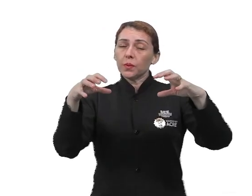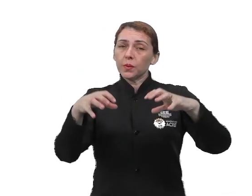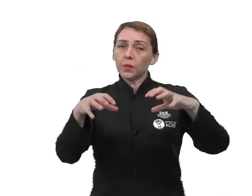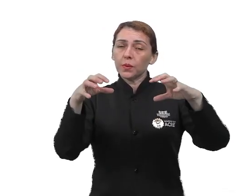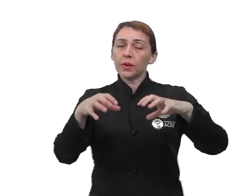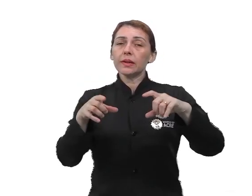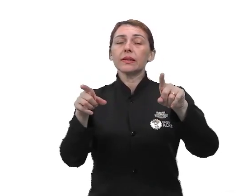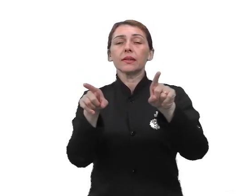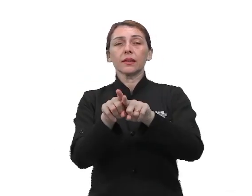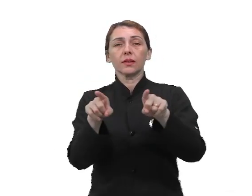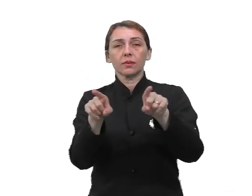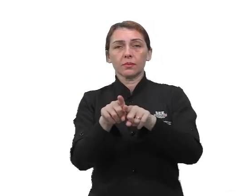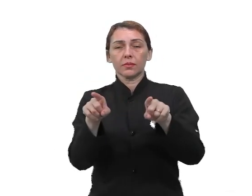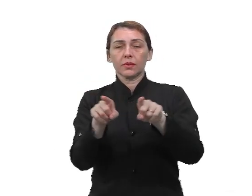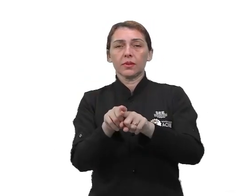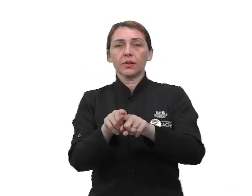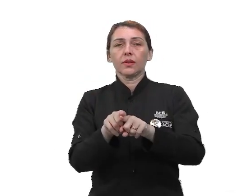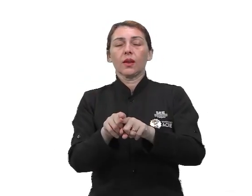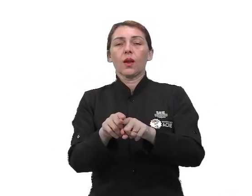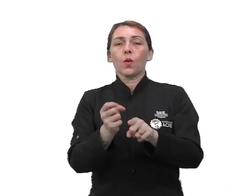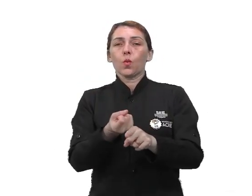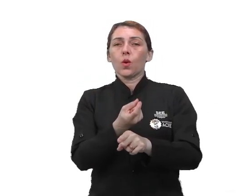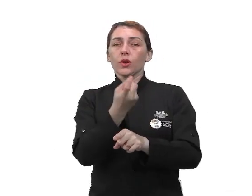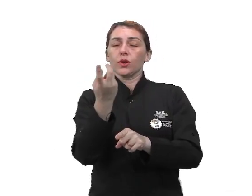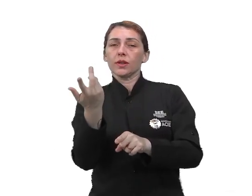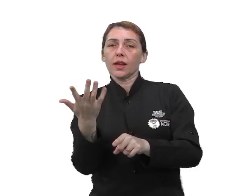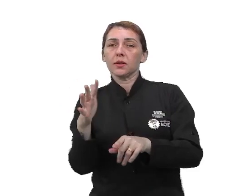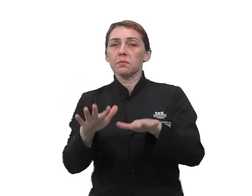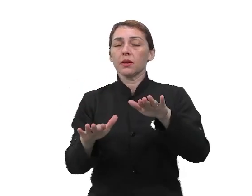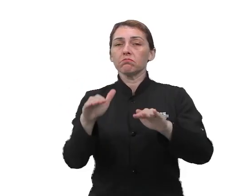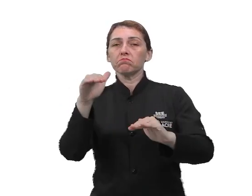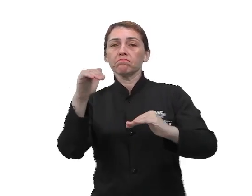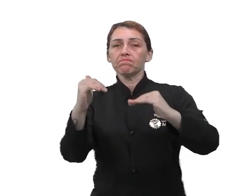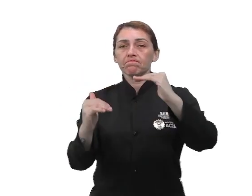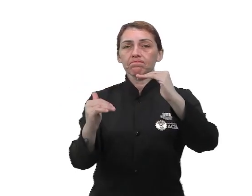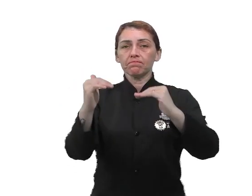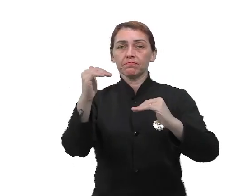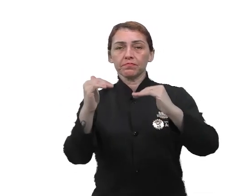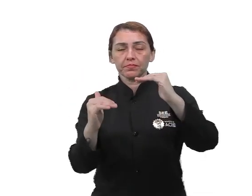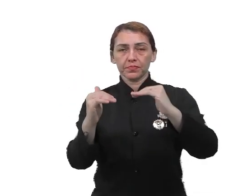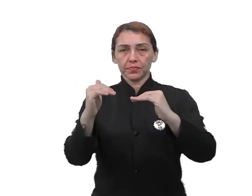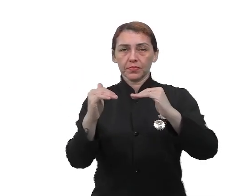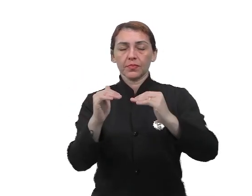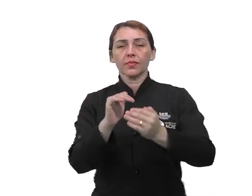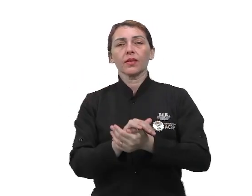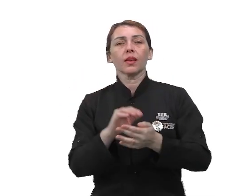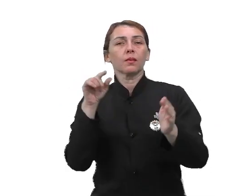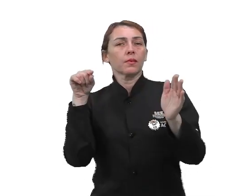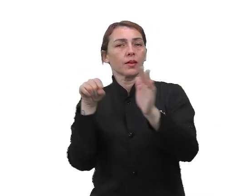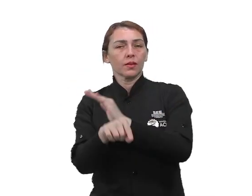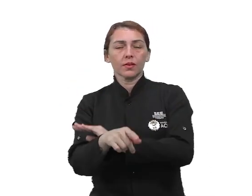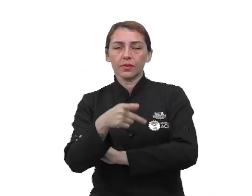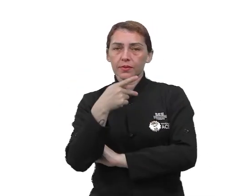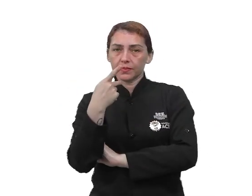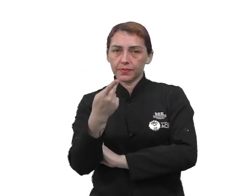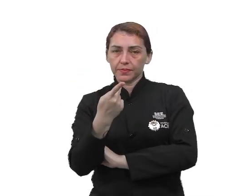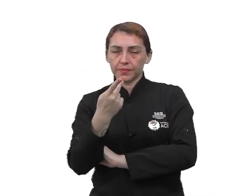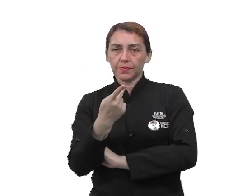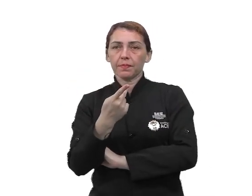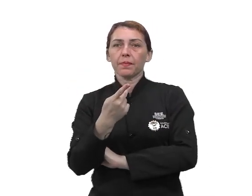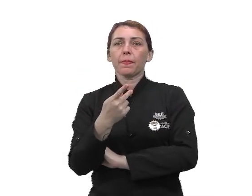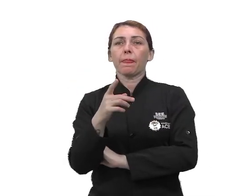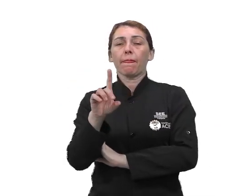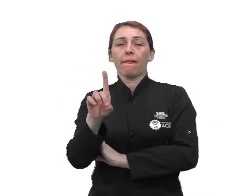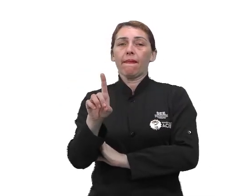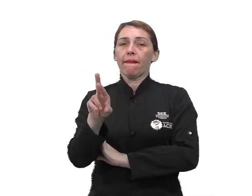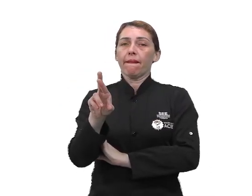em suspensão e de fundo em quantidades mais ou menos equivalentes. Aí o comando da questão diz o seguinte: a